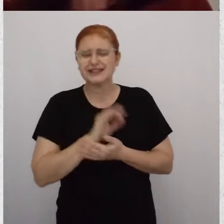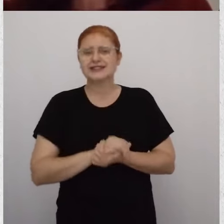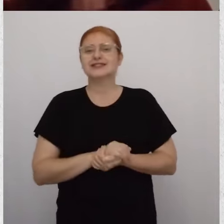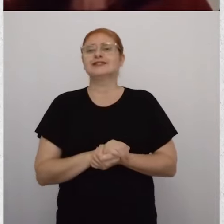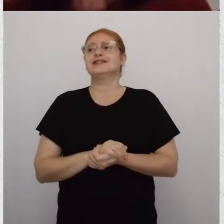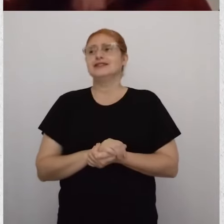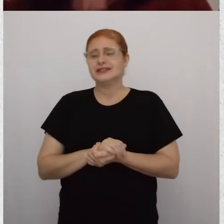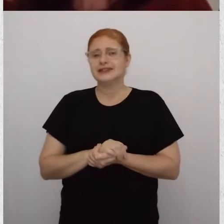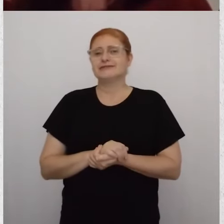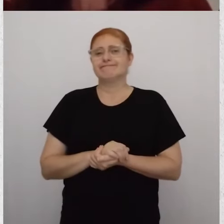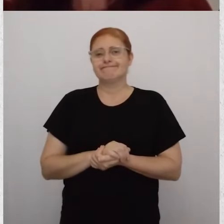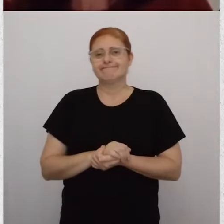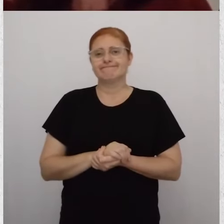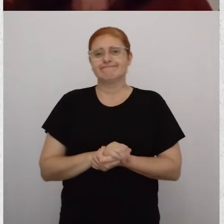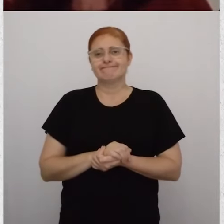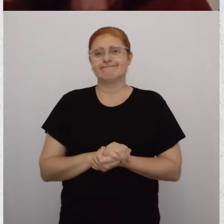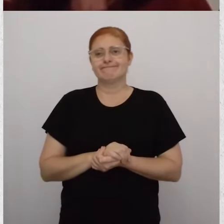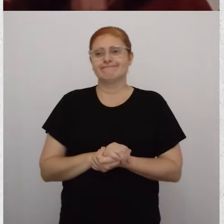eu Por- acho que